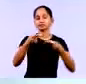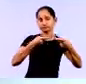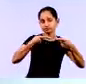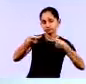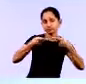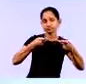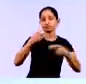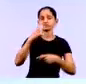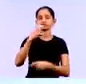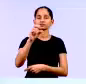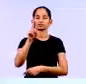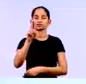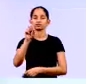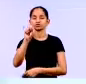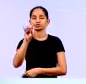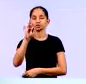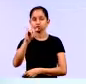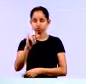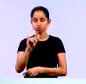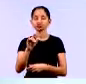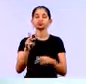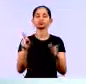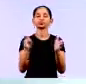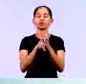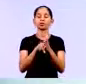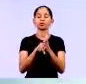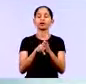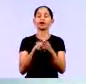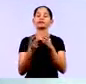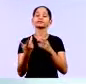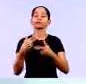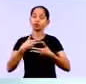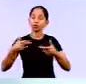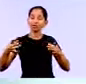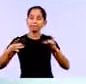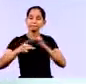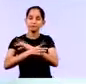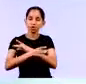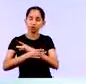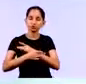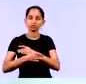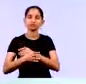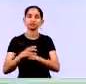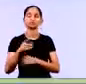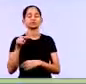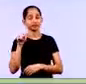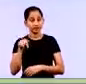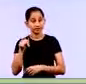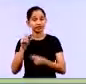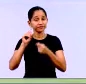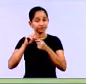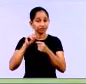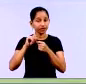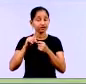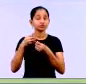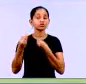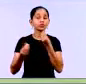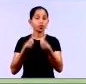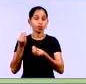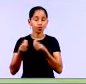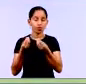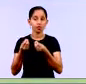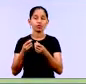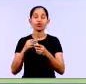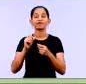do período do produto Sigma. Esse produto Sigma, ele é composto, então, para calcular